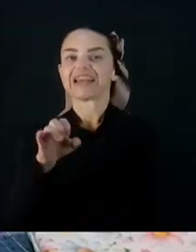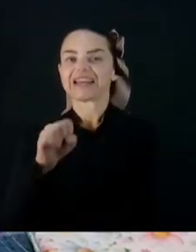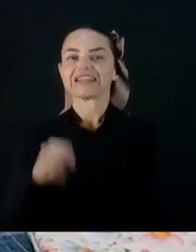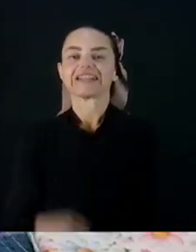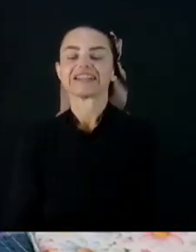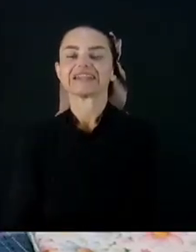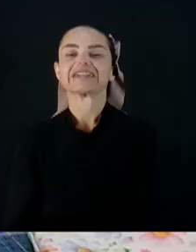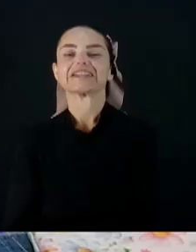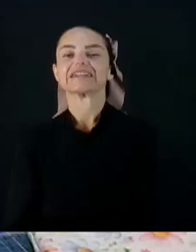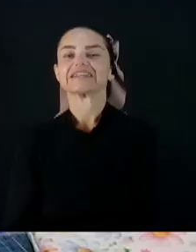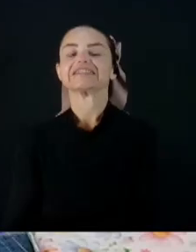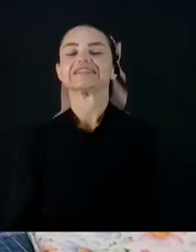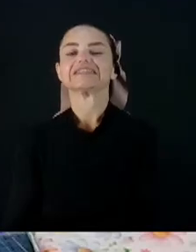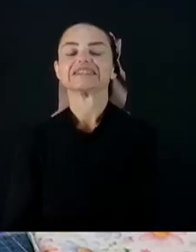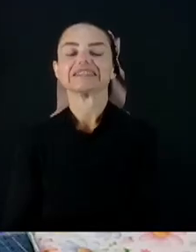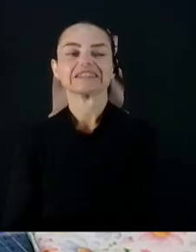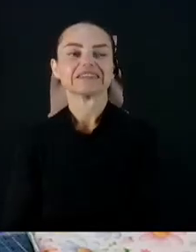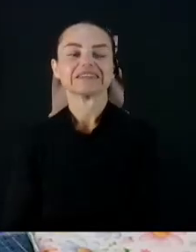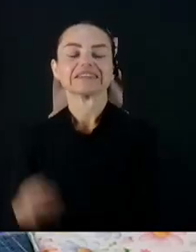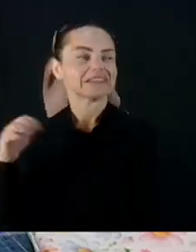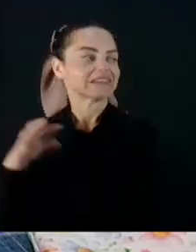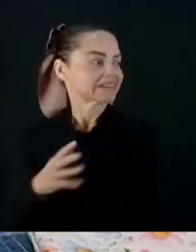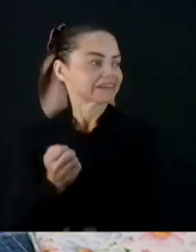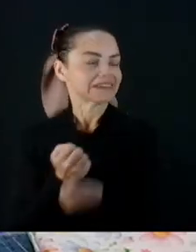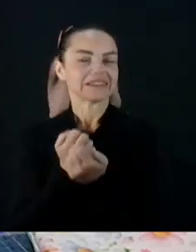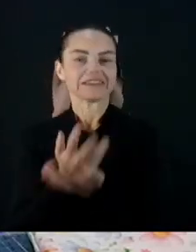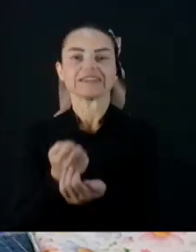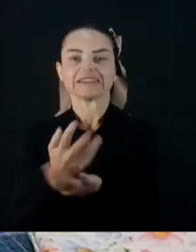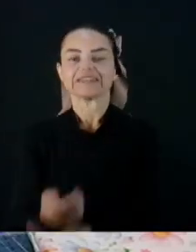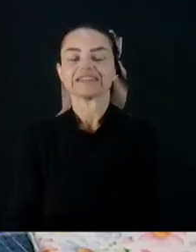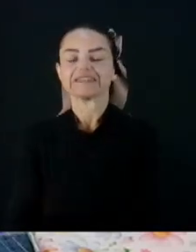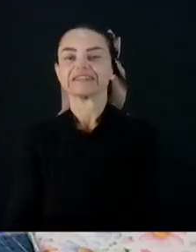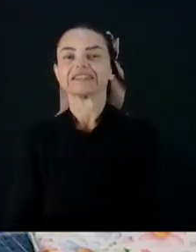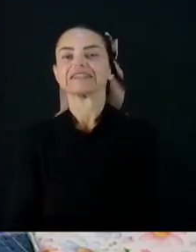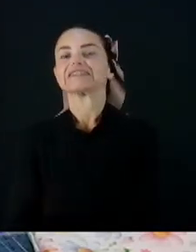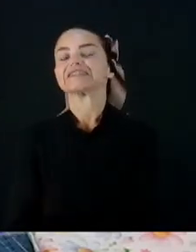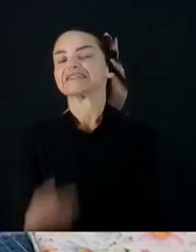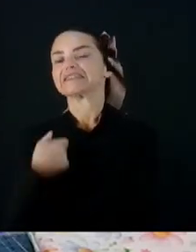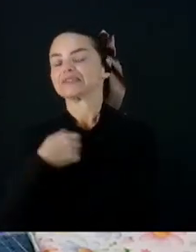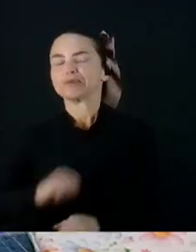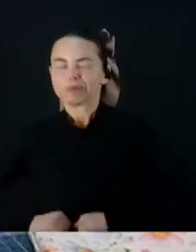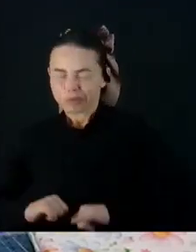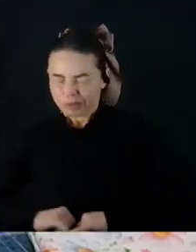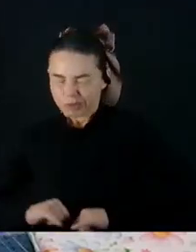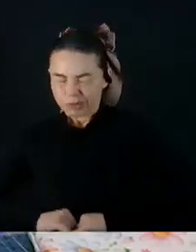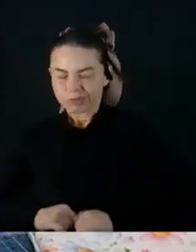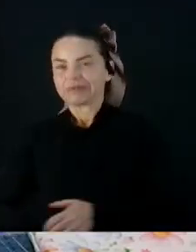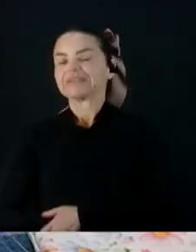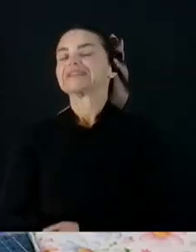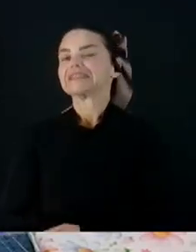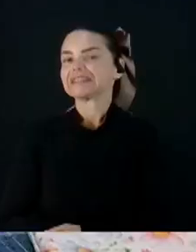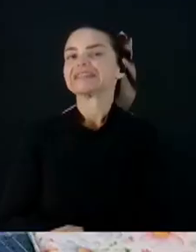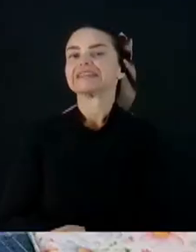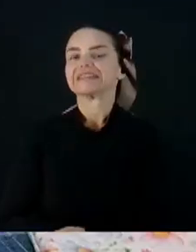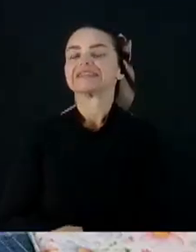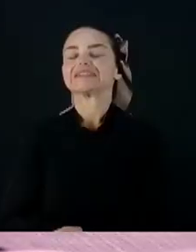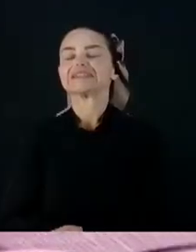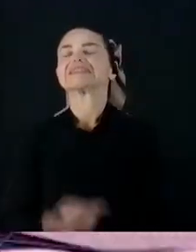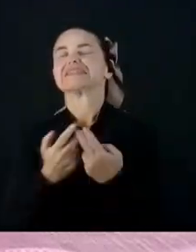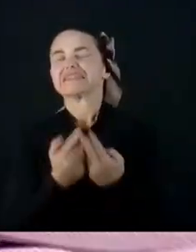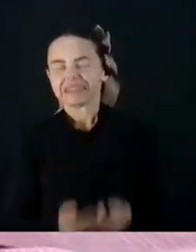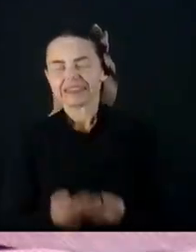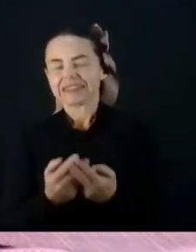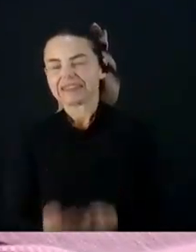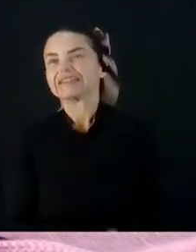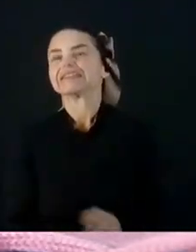Viés. Ó, confesso que algumas peças com viés eu ainda sofro, né? Mas é paciência. Quando eu tô